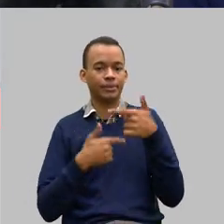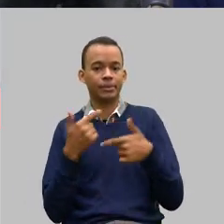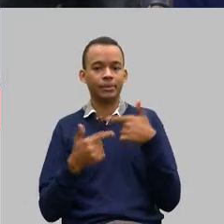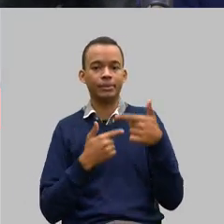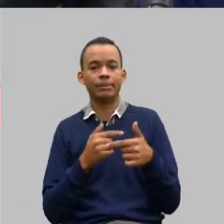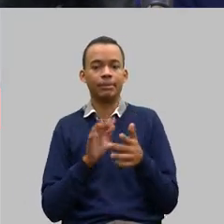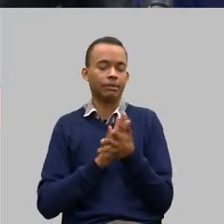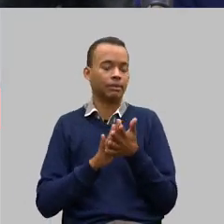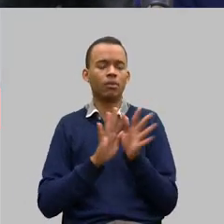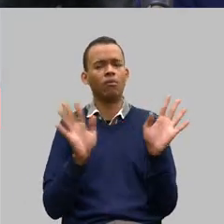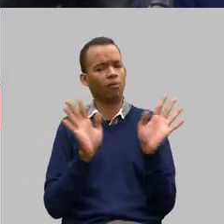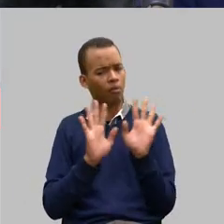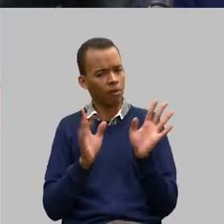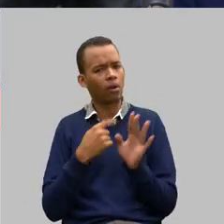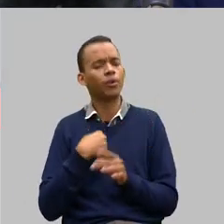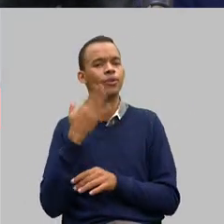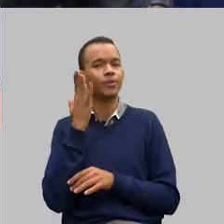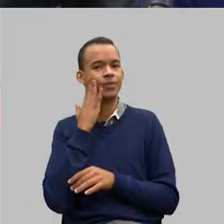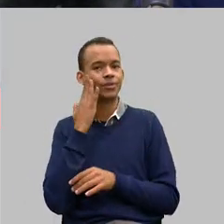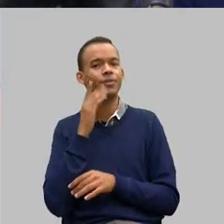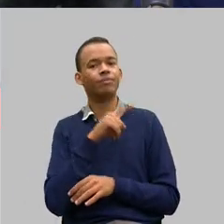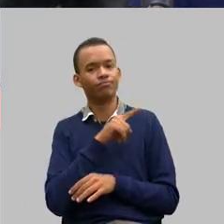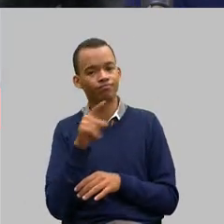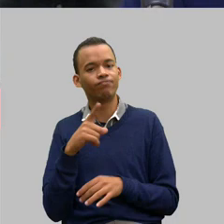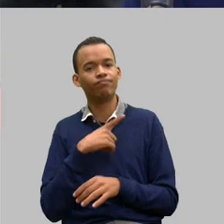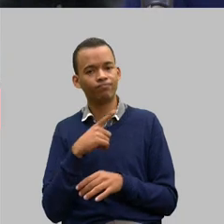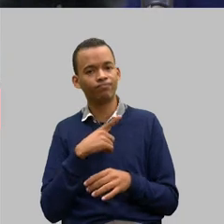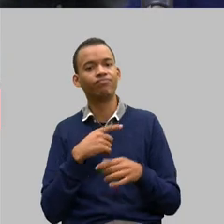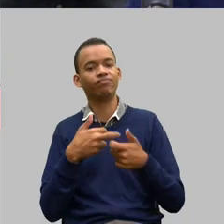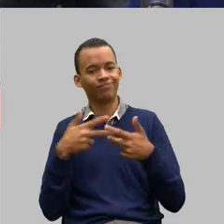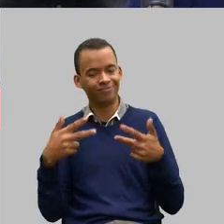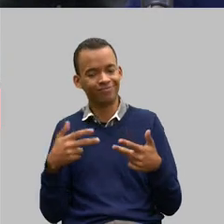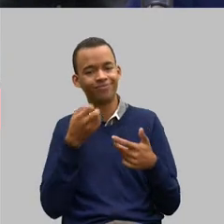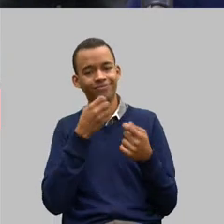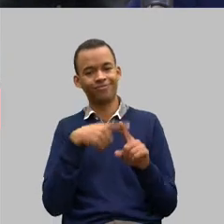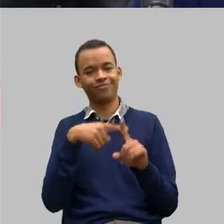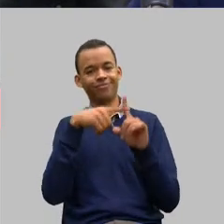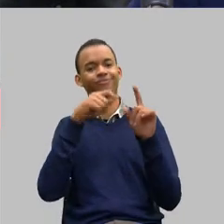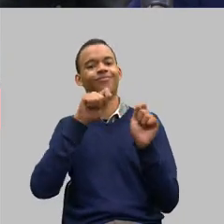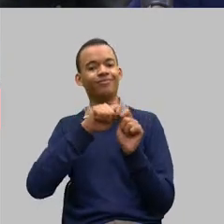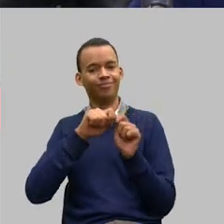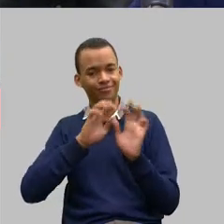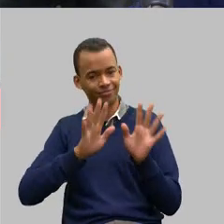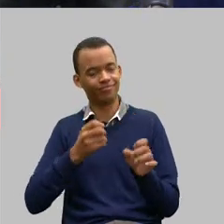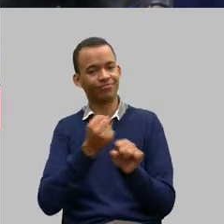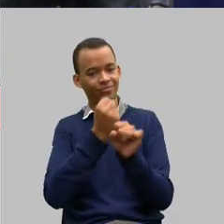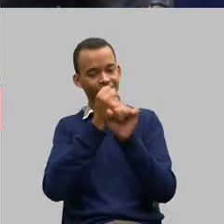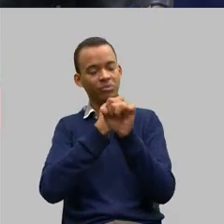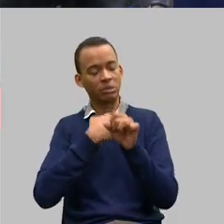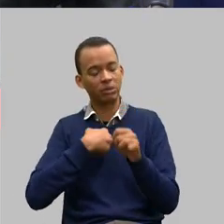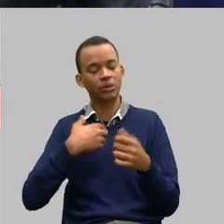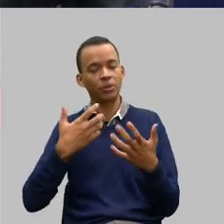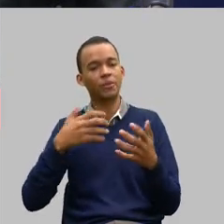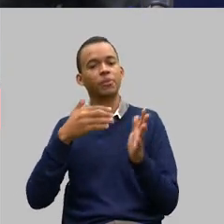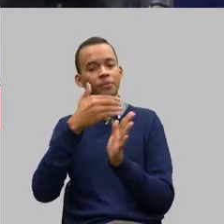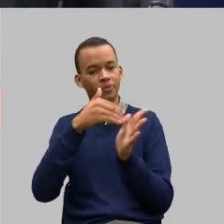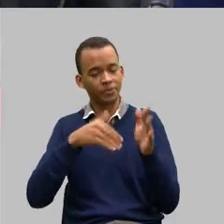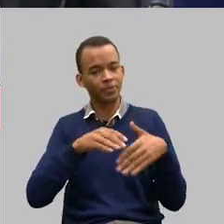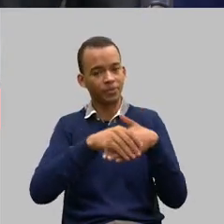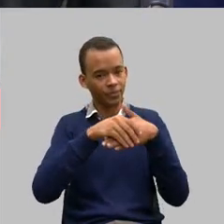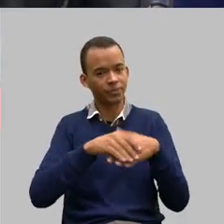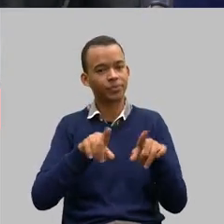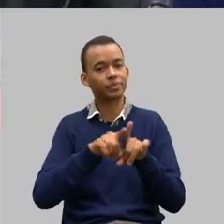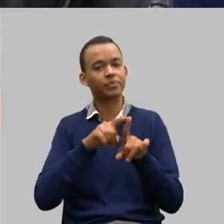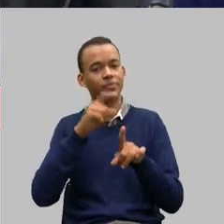secretário eu tenho visto muita coisa acontecer quero te cumprimentar você Tod da sua equipe cumprimentar o governador cumprimentar o